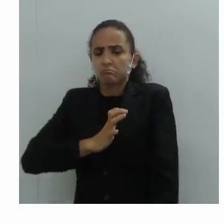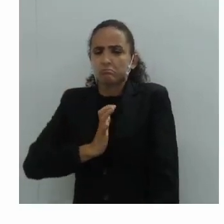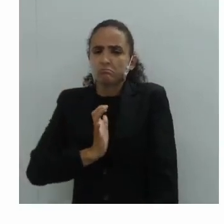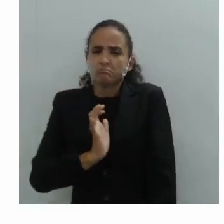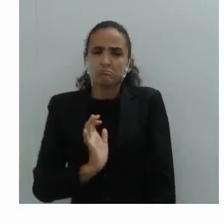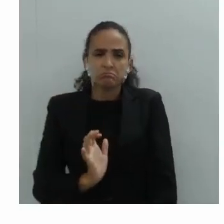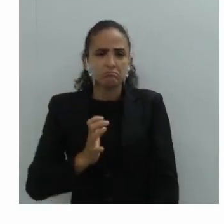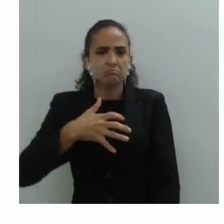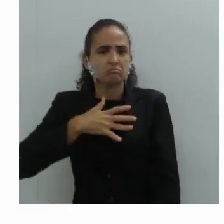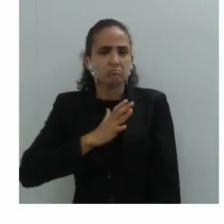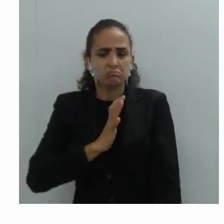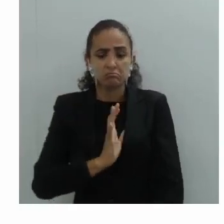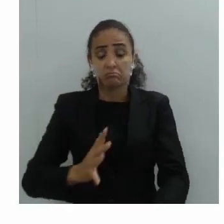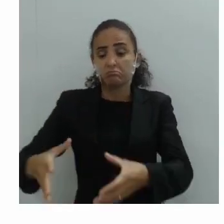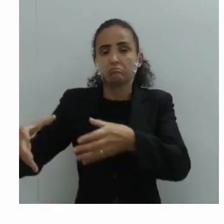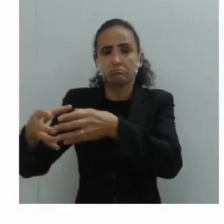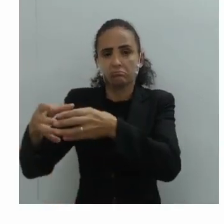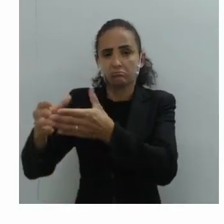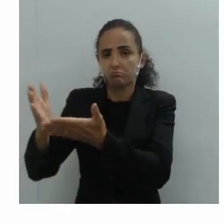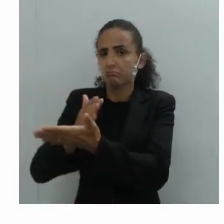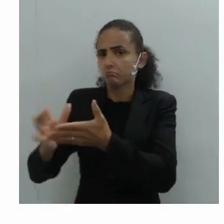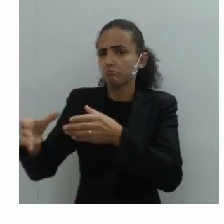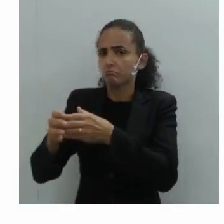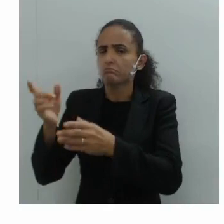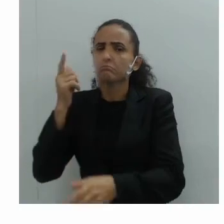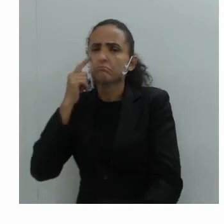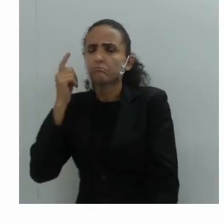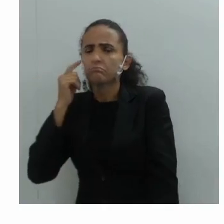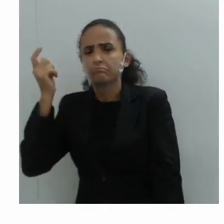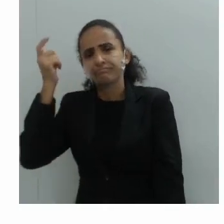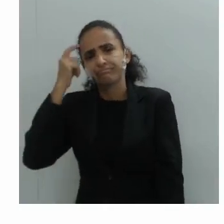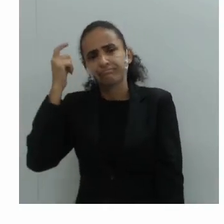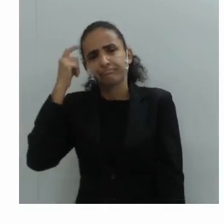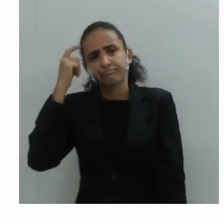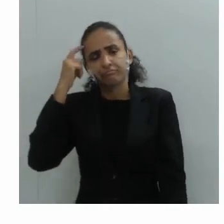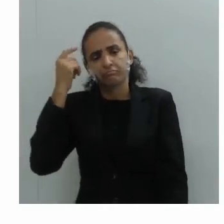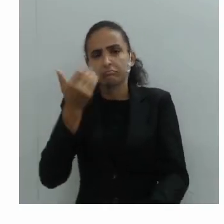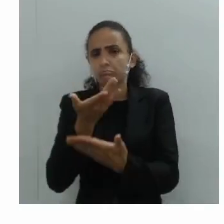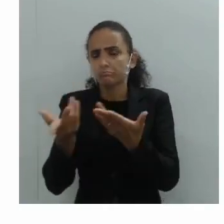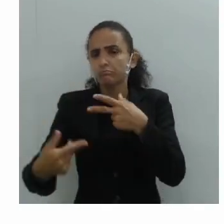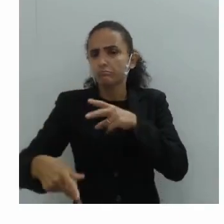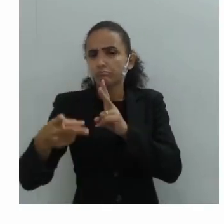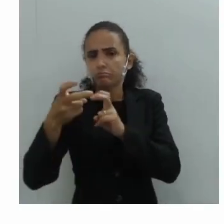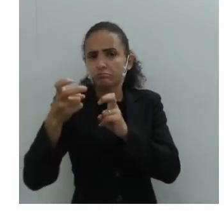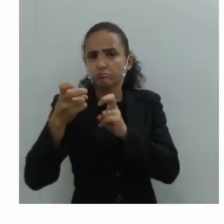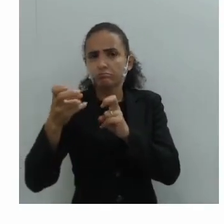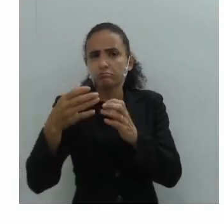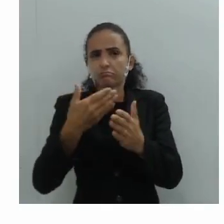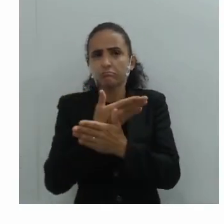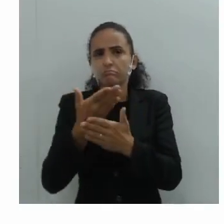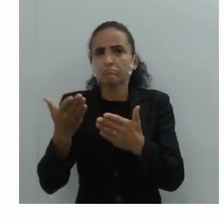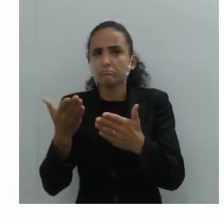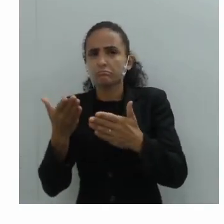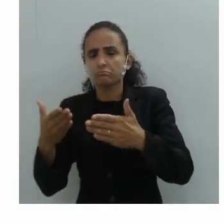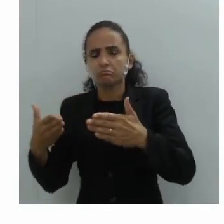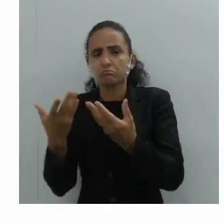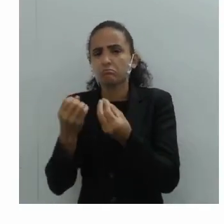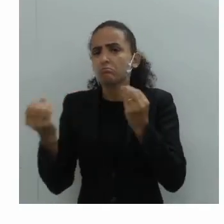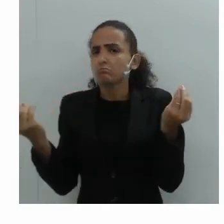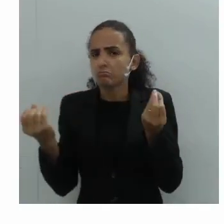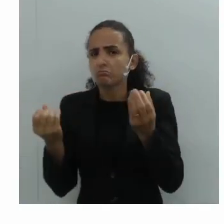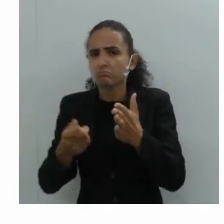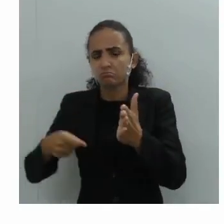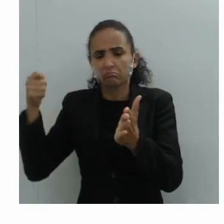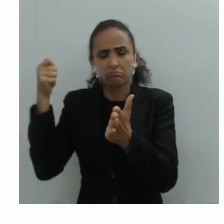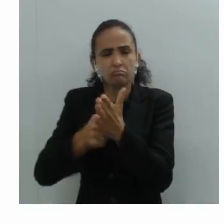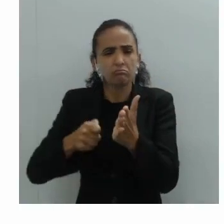a determinados grupos. Olhem, meditem, reflitam, vejam que ele rompe com a